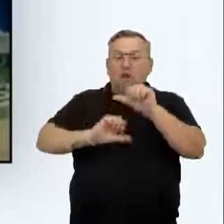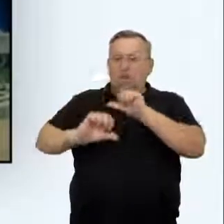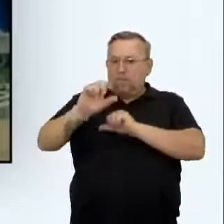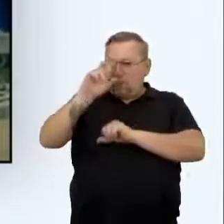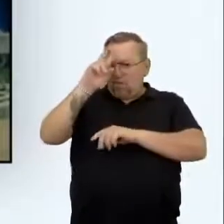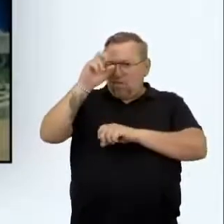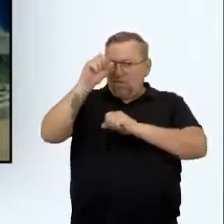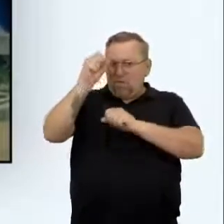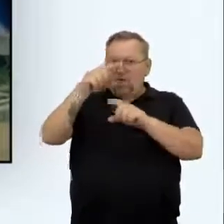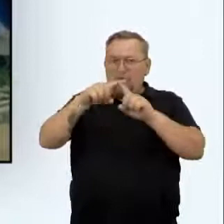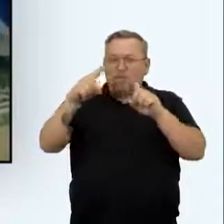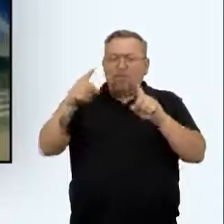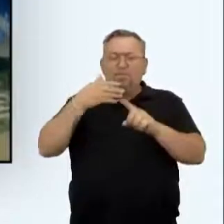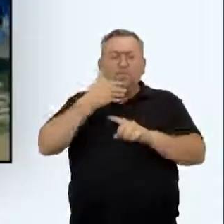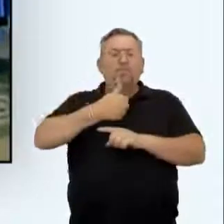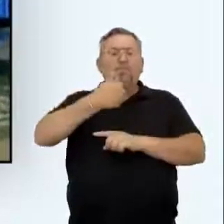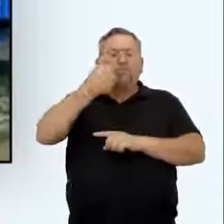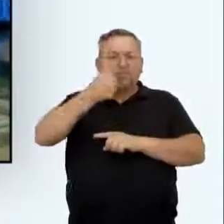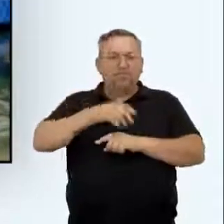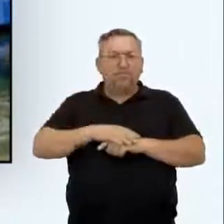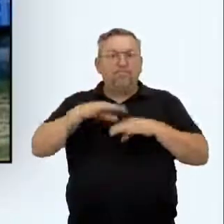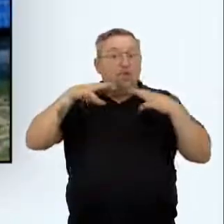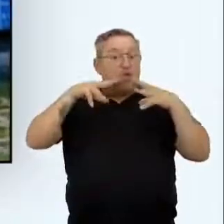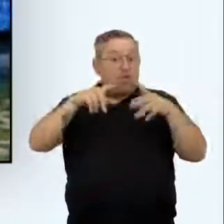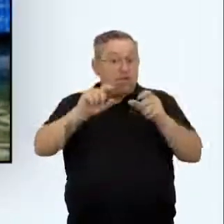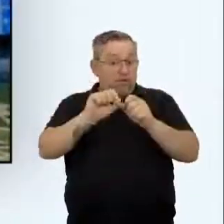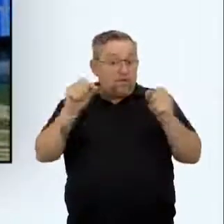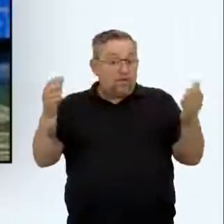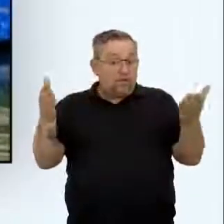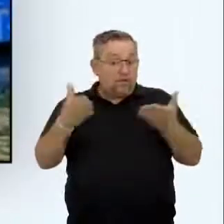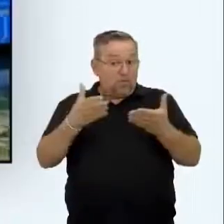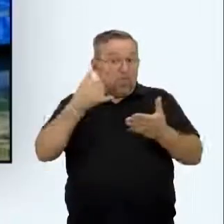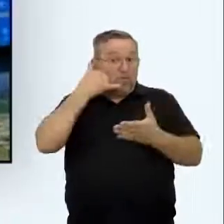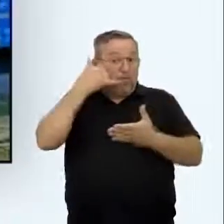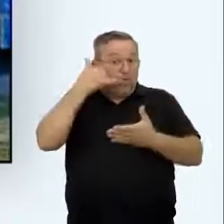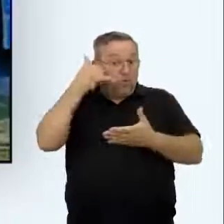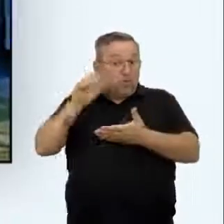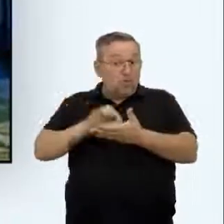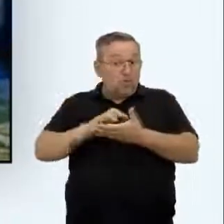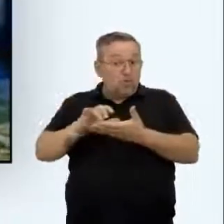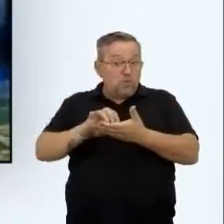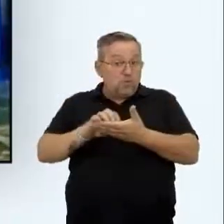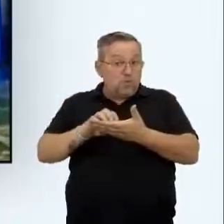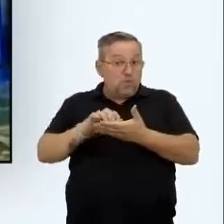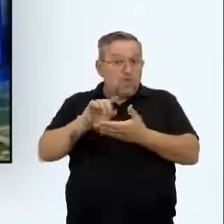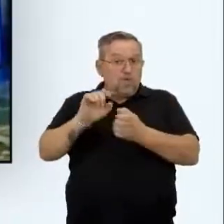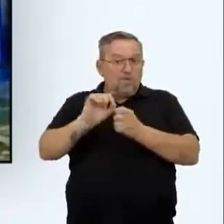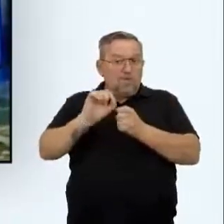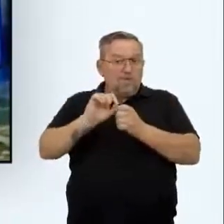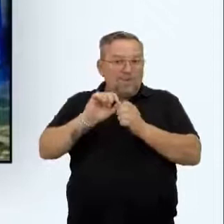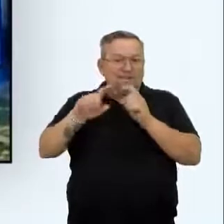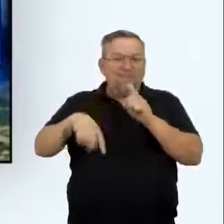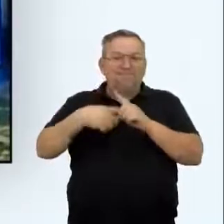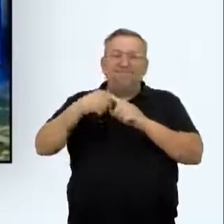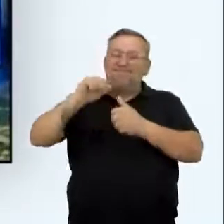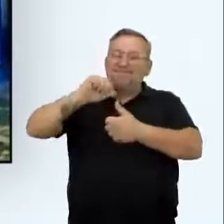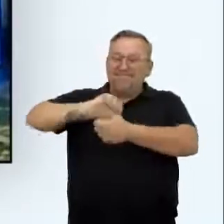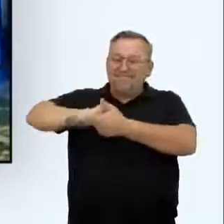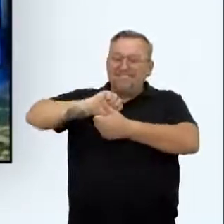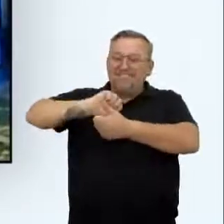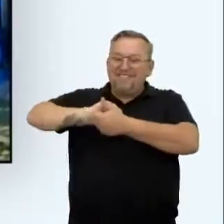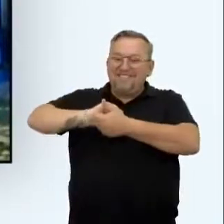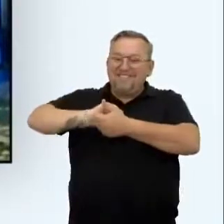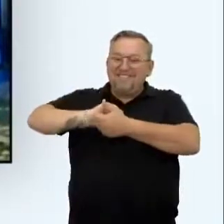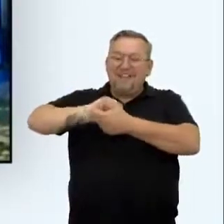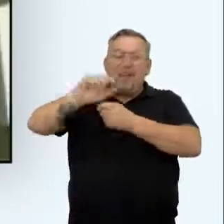drástica e para muito melhor. Tudo que você faz hoje com seu smartphone ou tablet, você vai fazer com mais qualidade